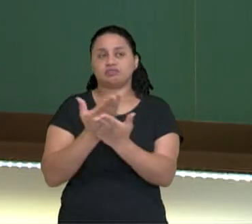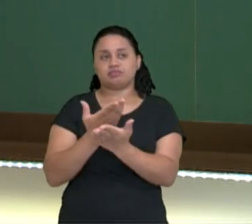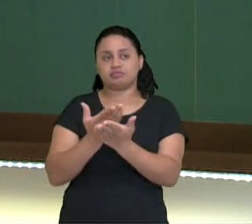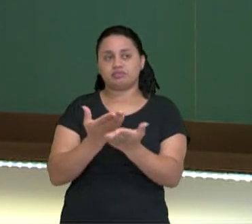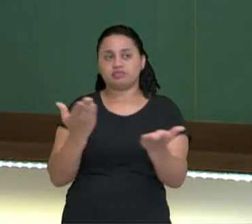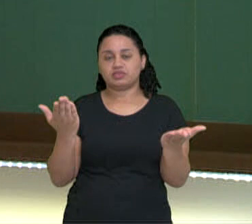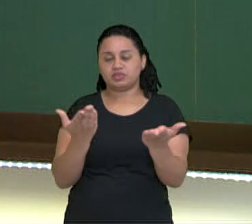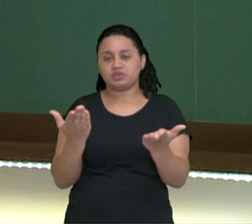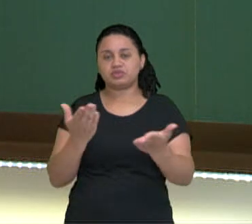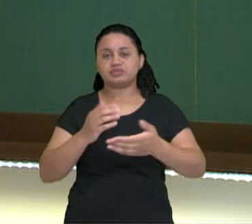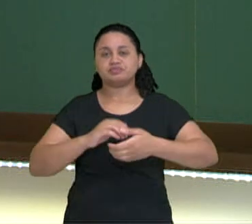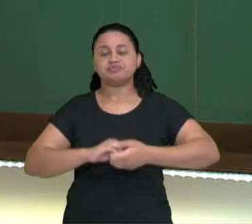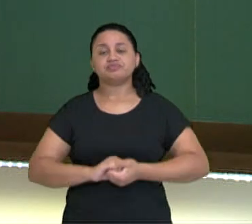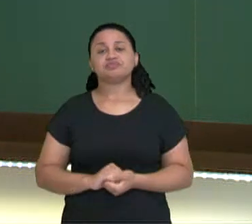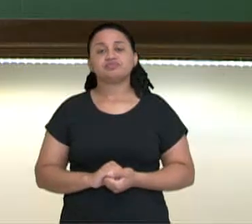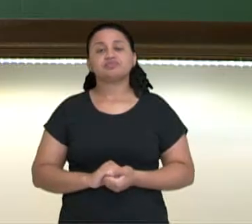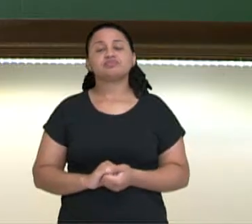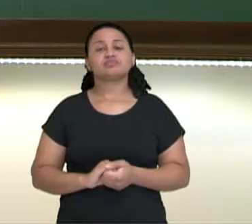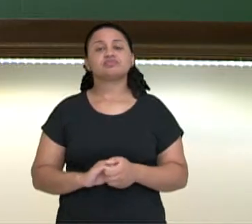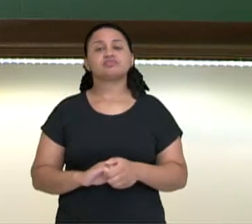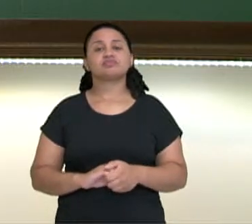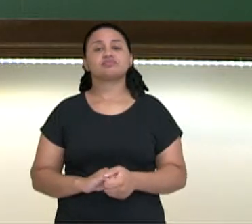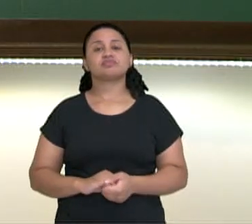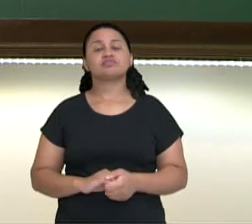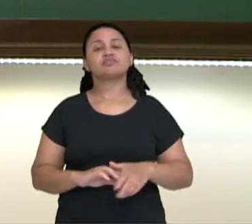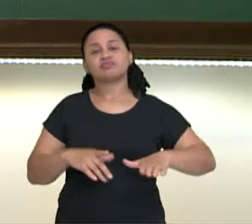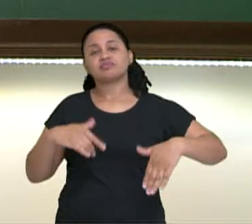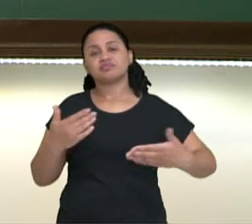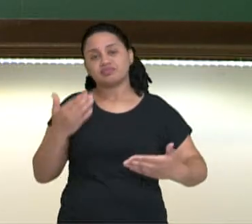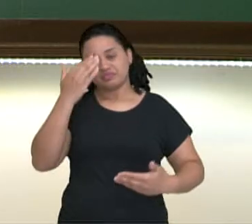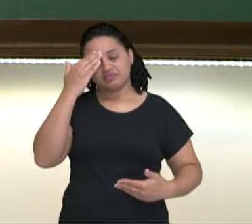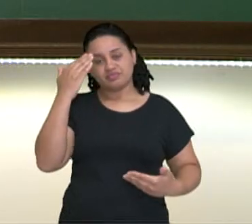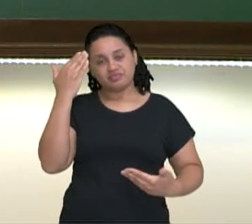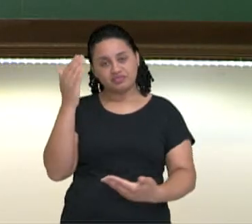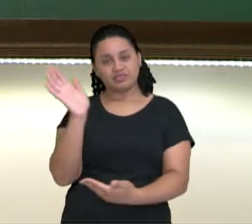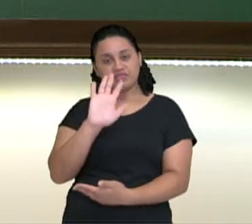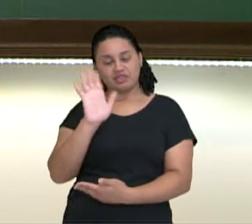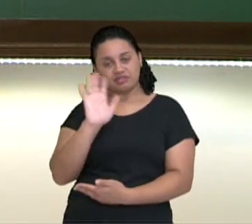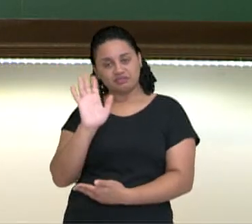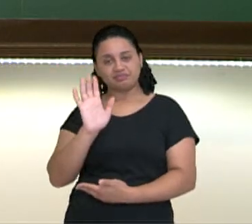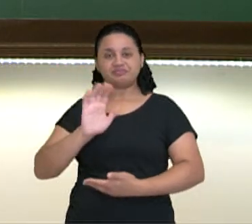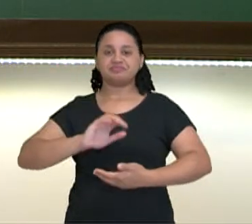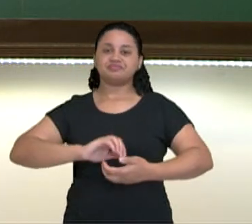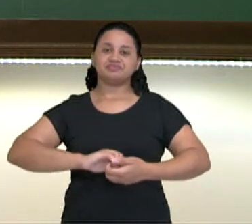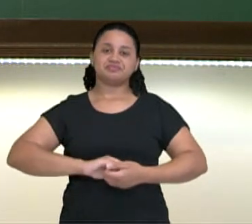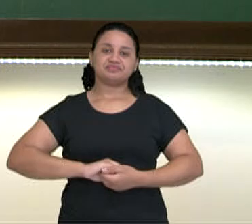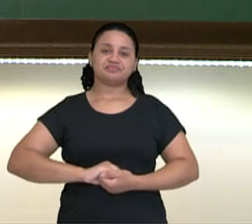aula. Thanks for your attention. Bye bye, students!